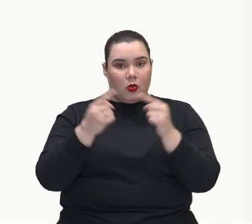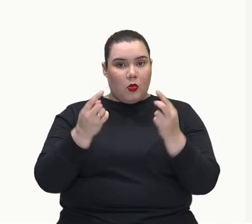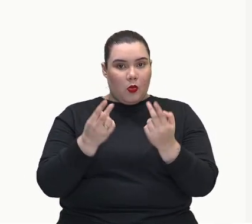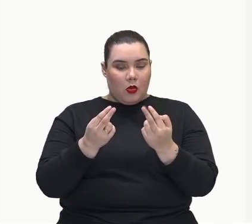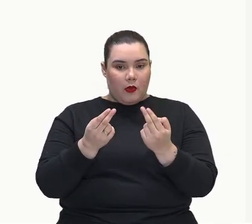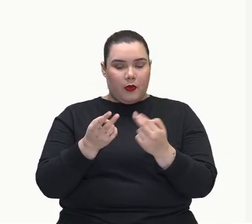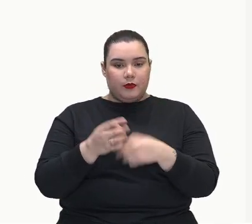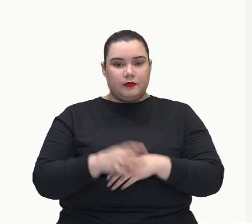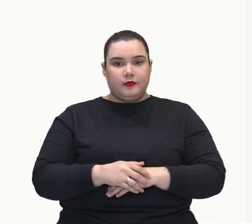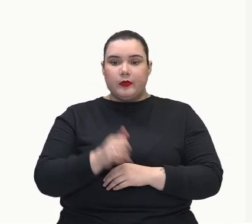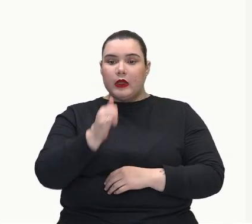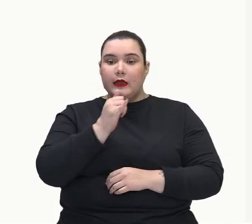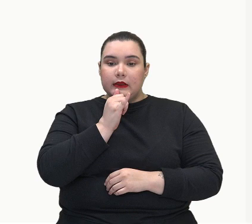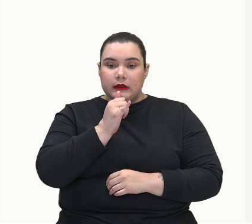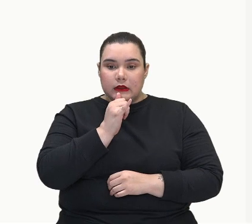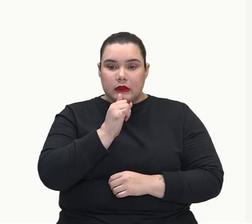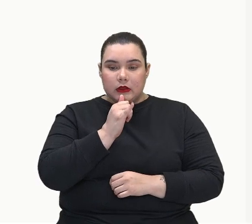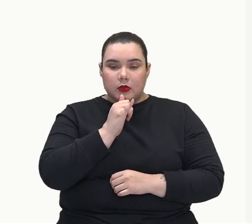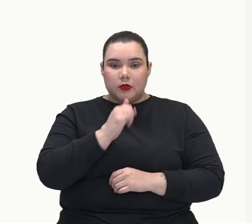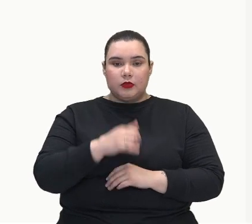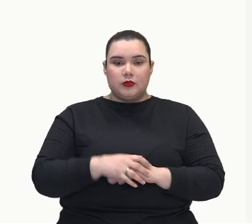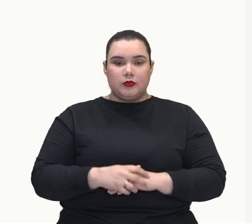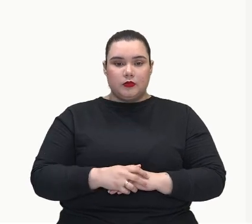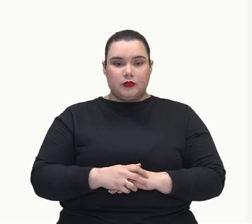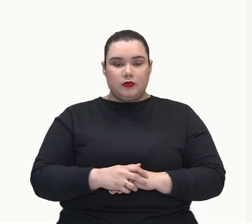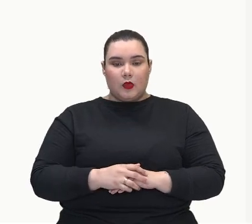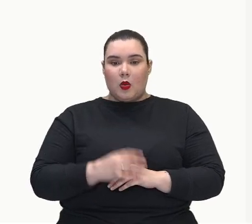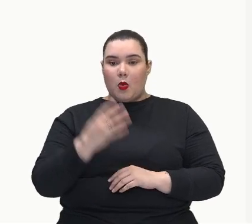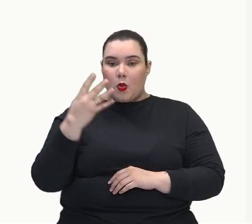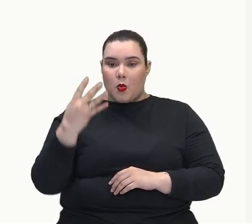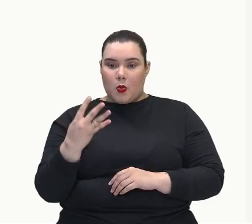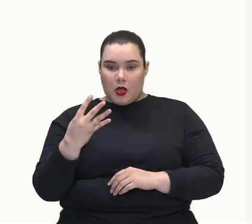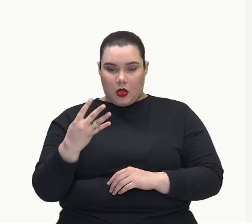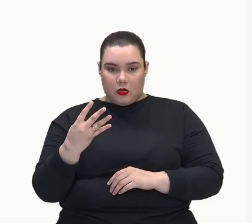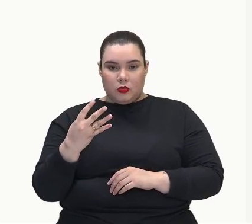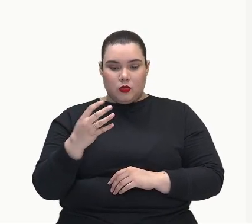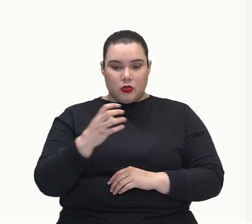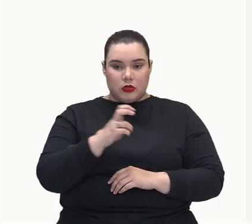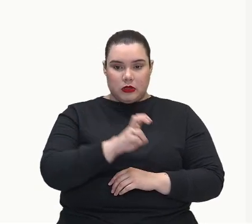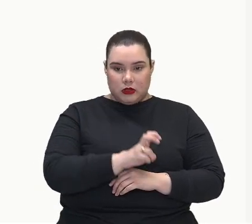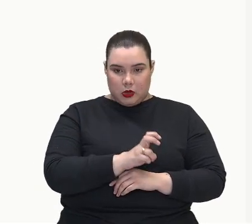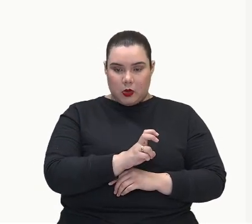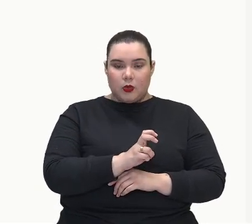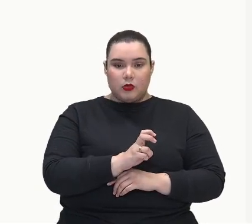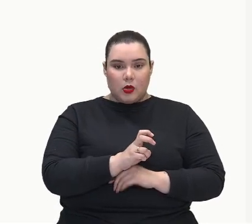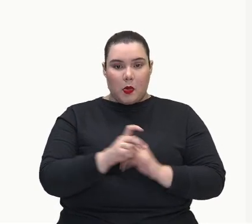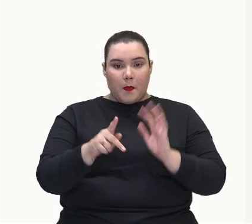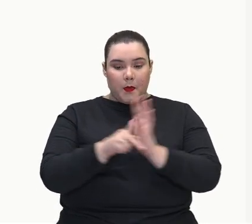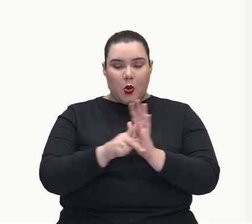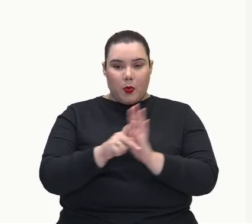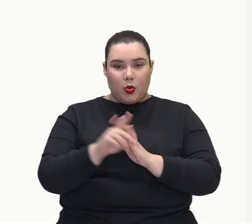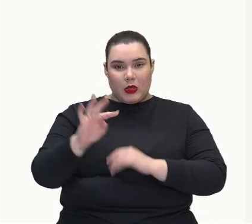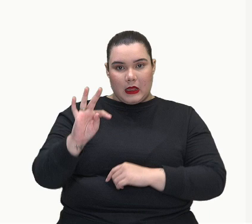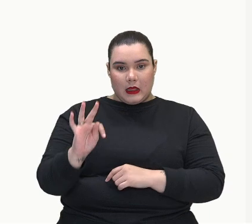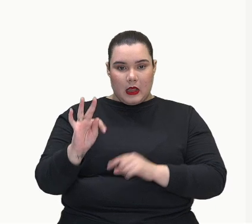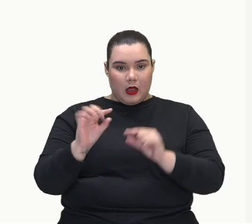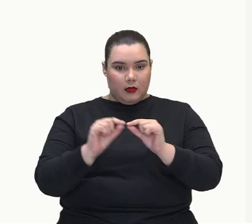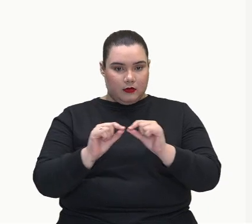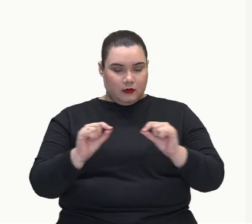Por exemplo, a gente tem aqui o 4 e o 5, que são da reta T. A